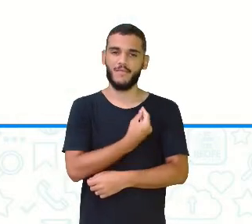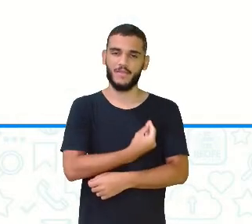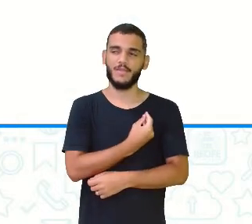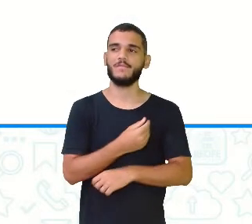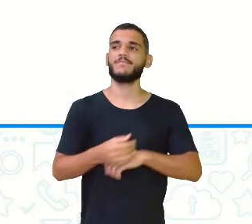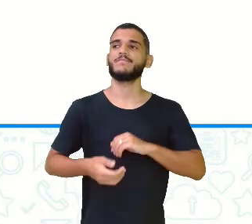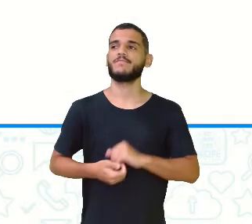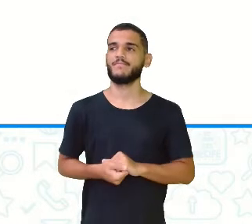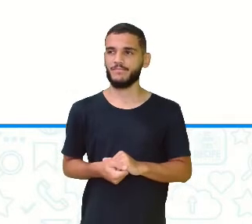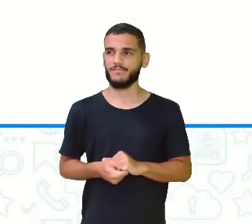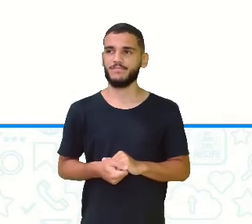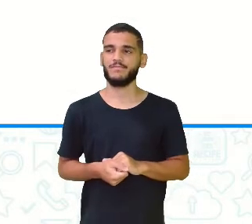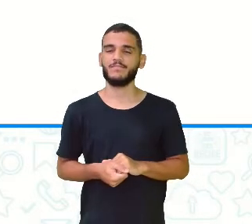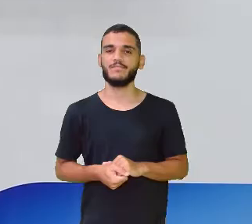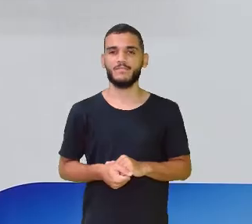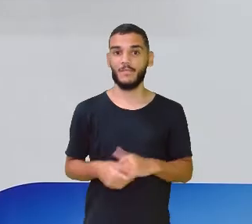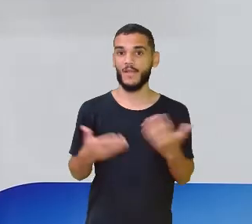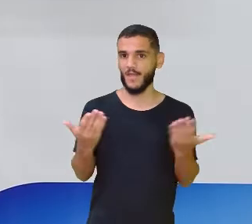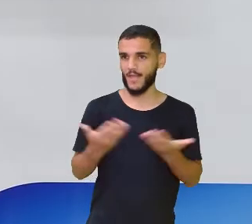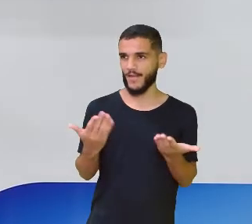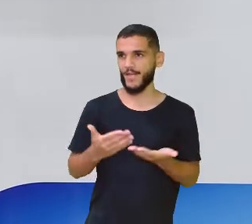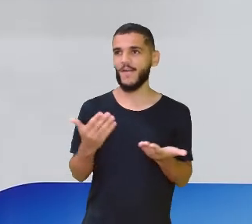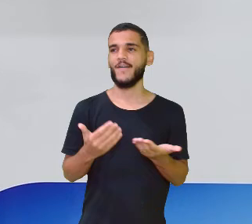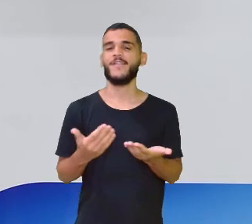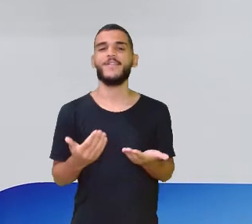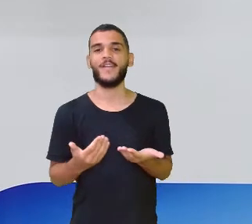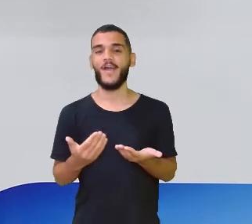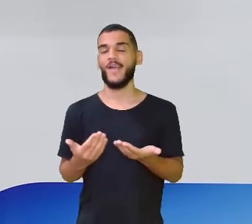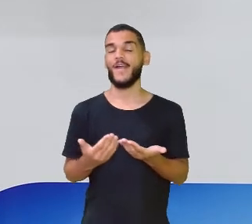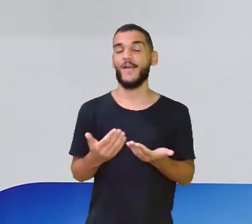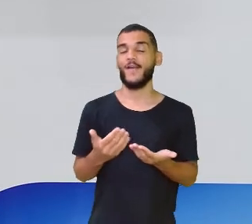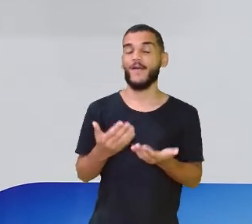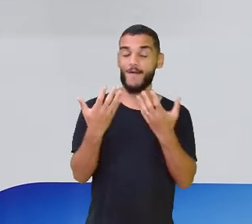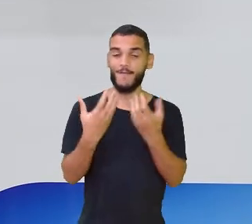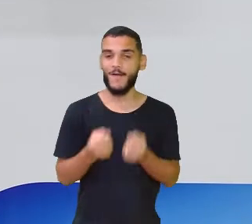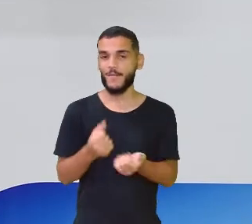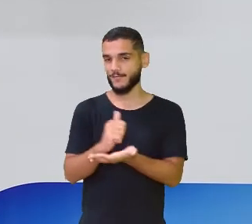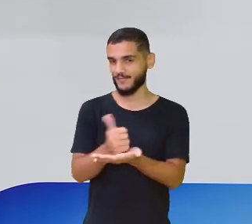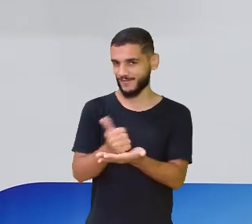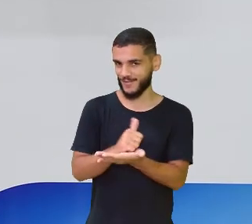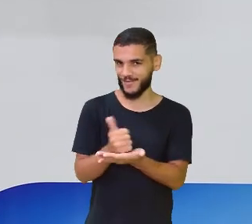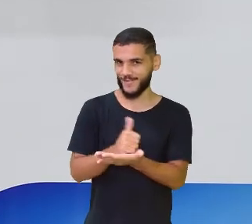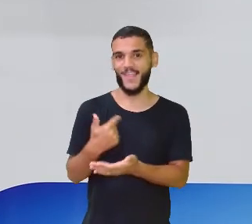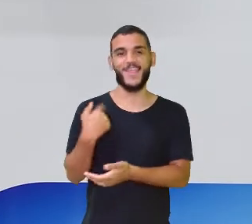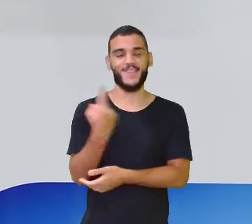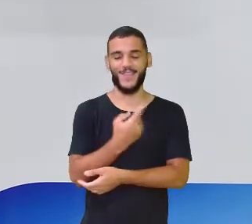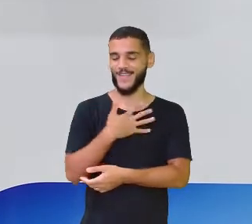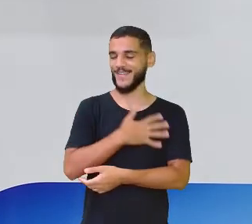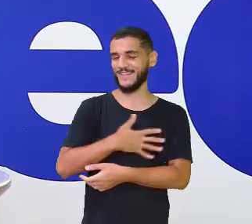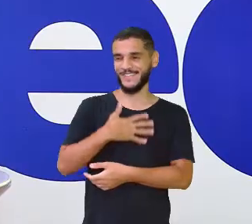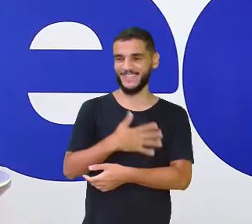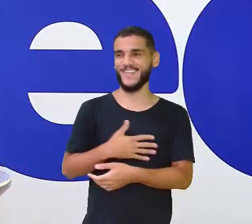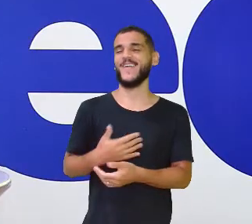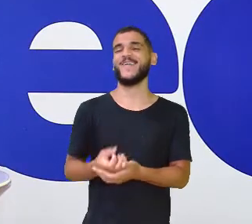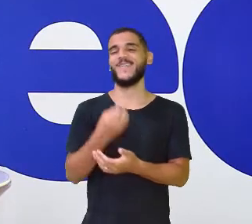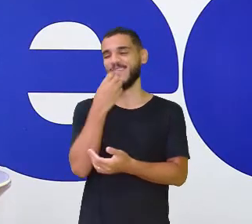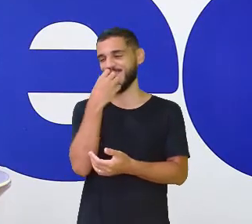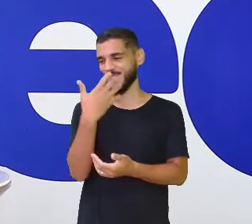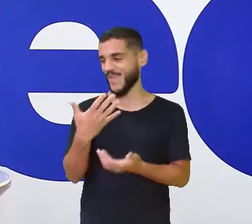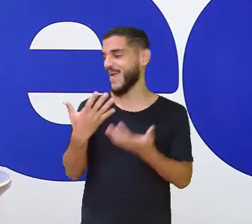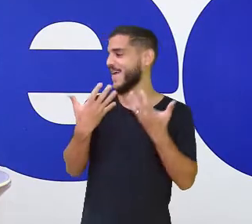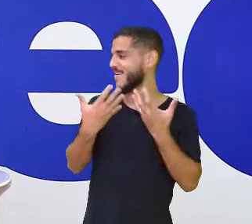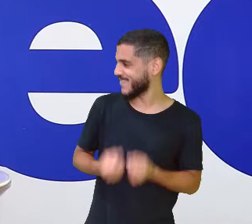que não têm vida. E agora a gente vai para a parte que a gente gosta, que é a parte do jogo, professora Márcia. Oba!